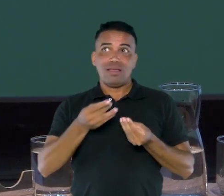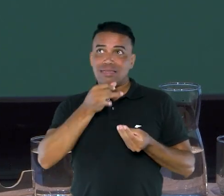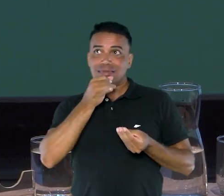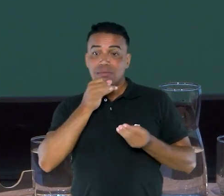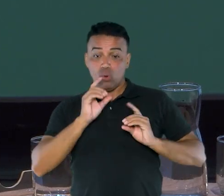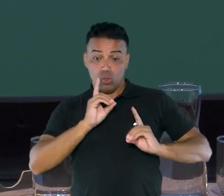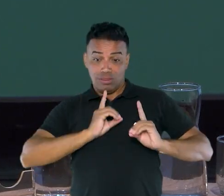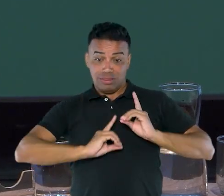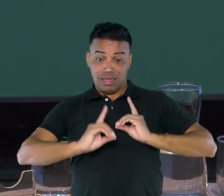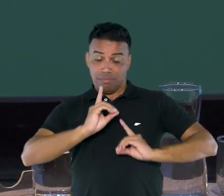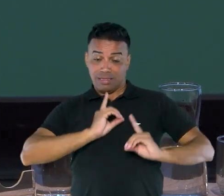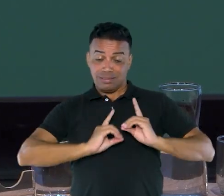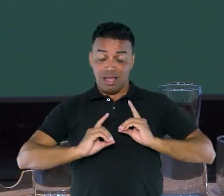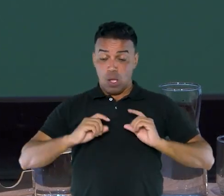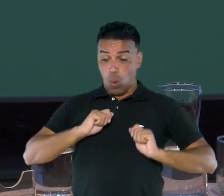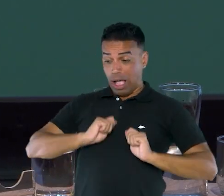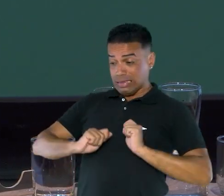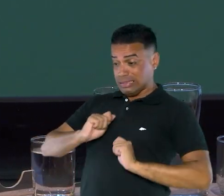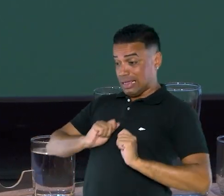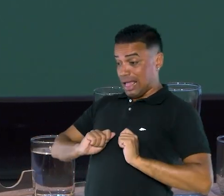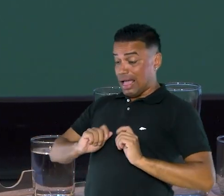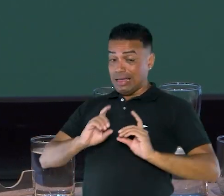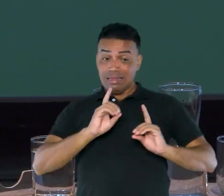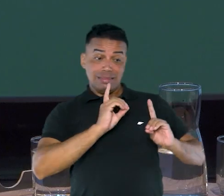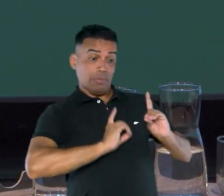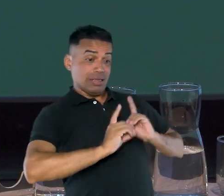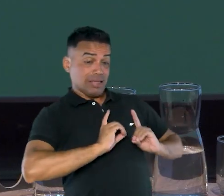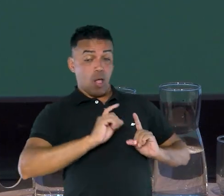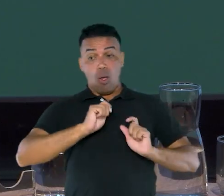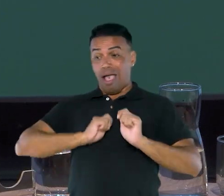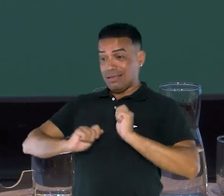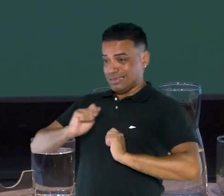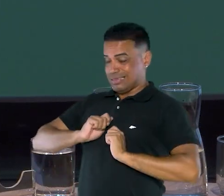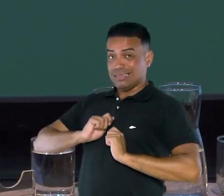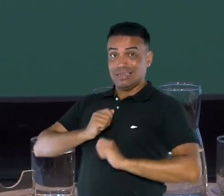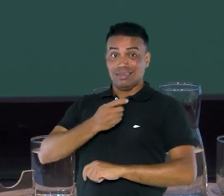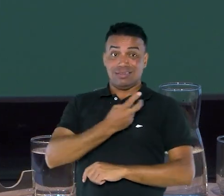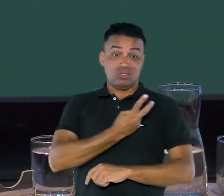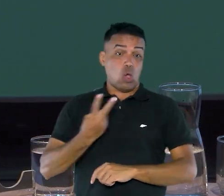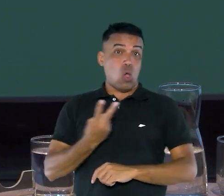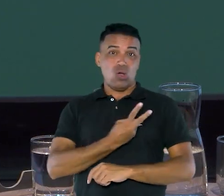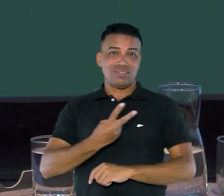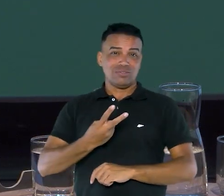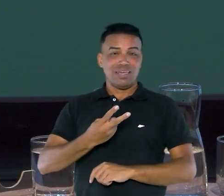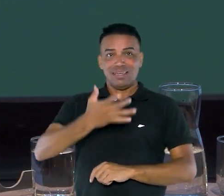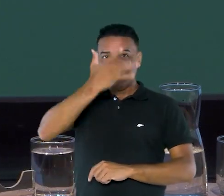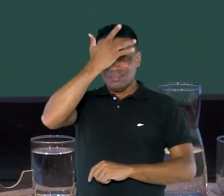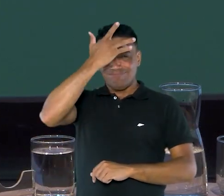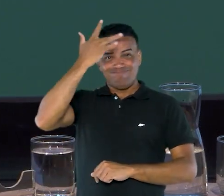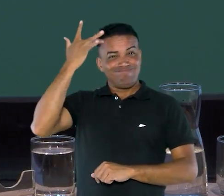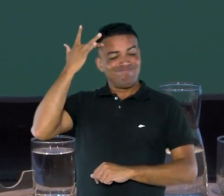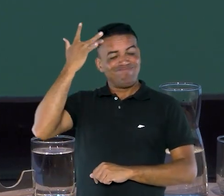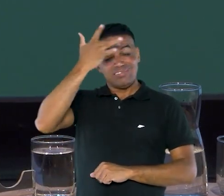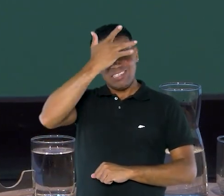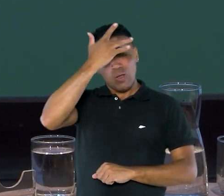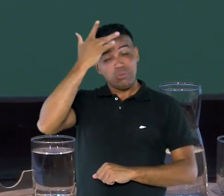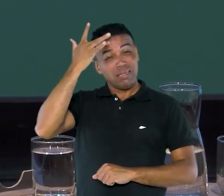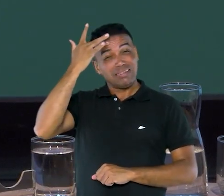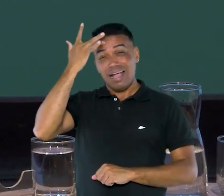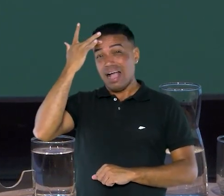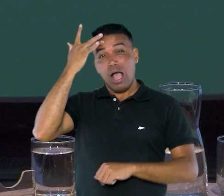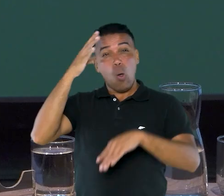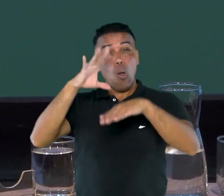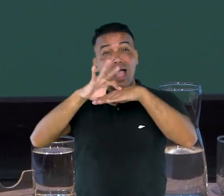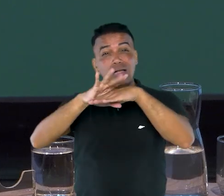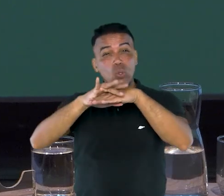depressão, no fundo, né, ansiedade e depressão, vamos pegar 2 grandes sintomas de saúde mental, de adoecimento